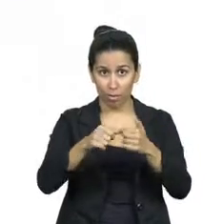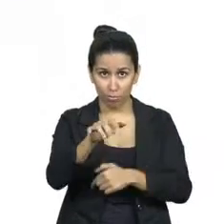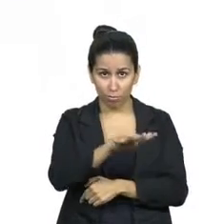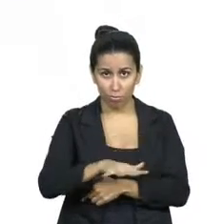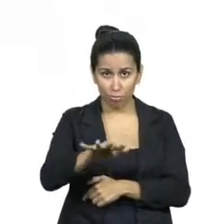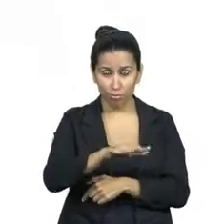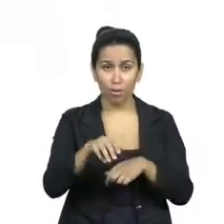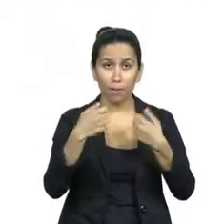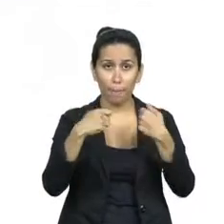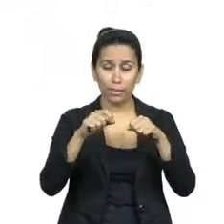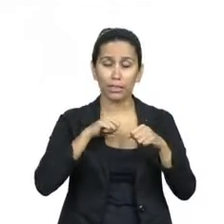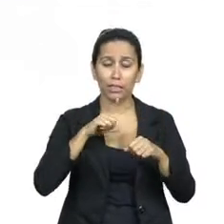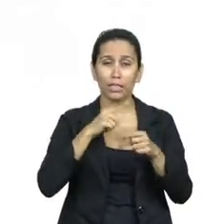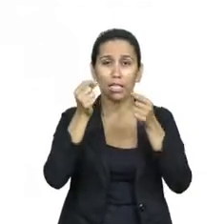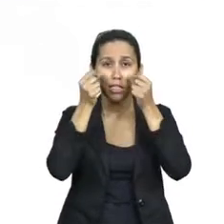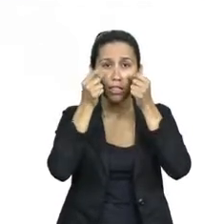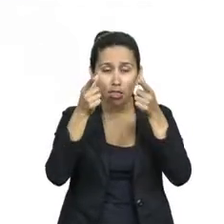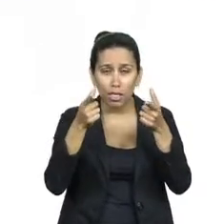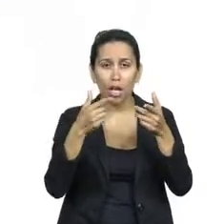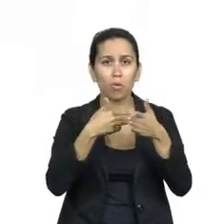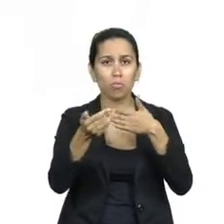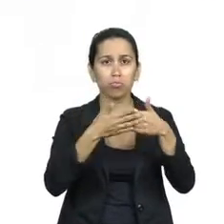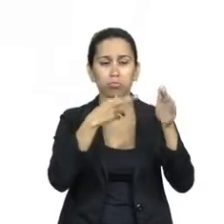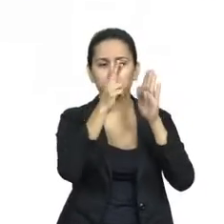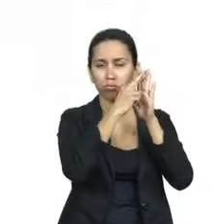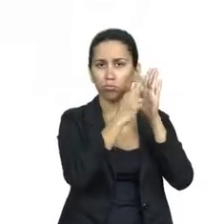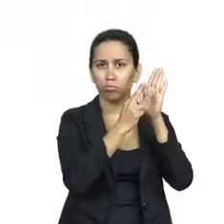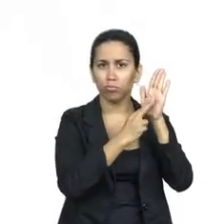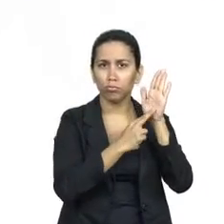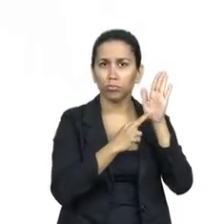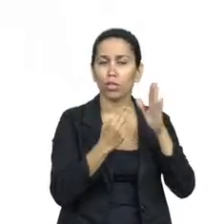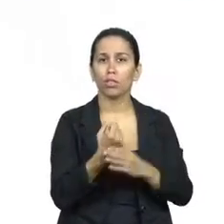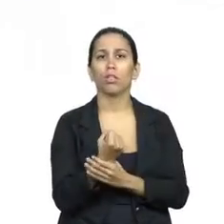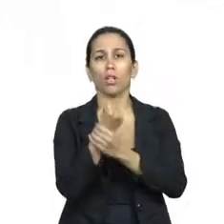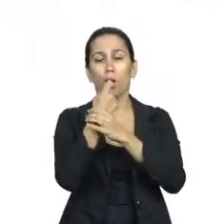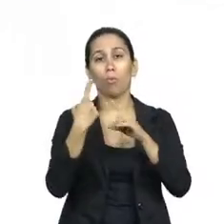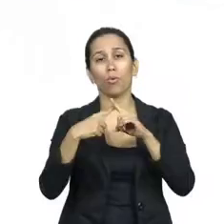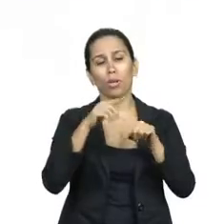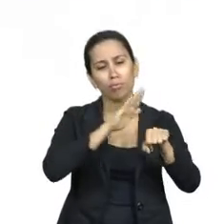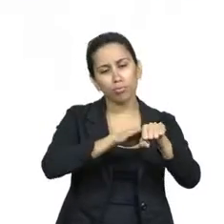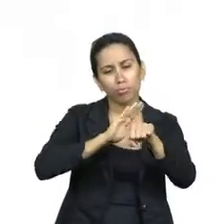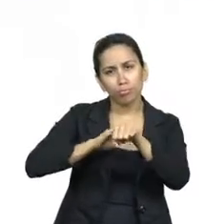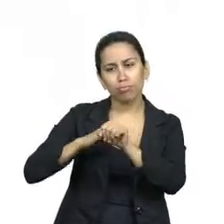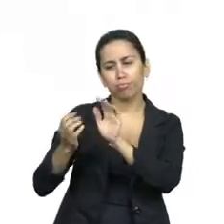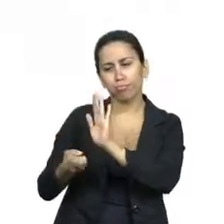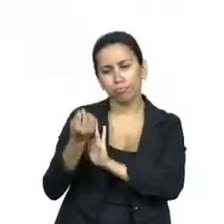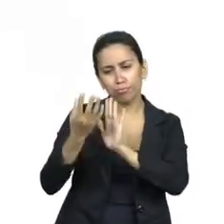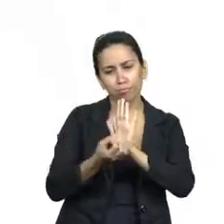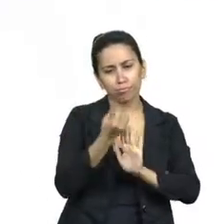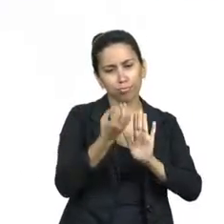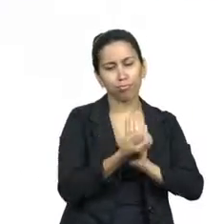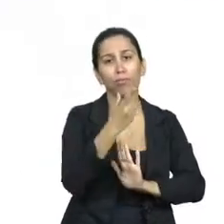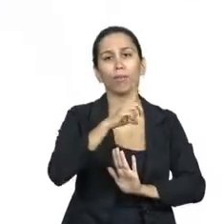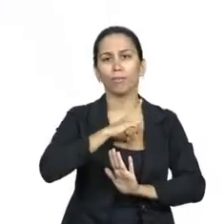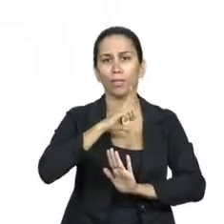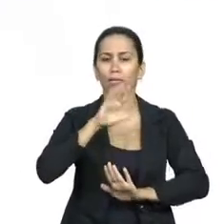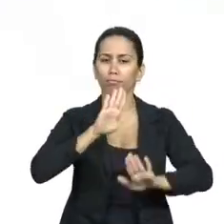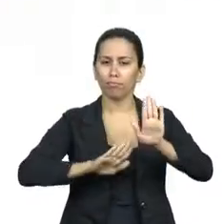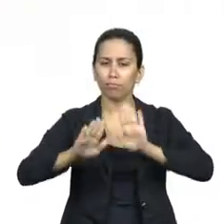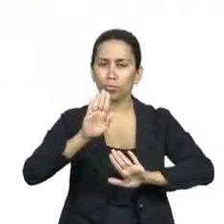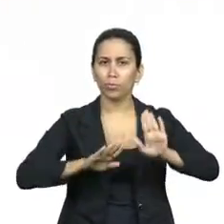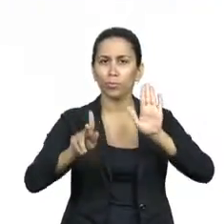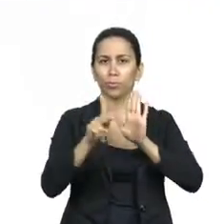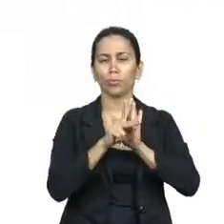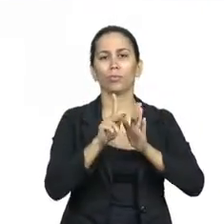deve atuar com atenção a todos os procedimentos de segurança, pois cada etapa da fabricação demanda cuidados específicos. Vamos